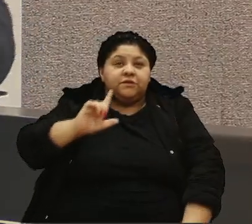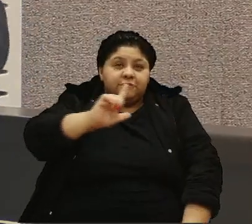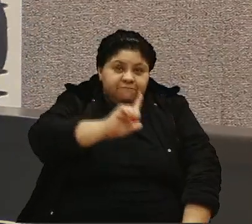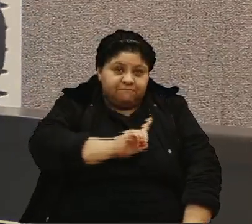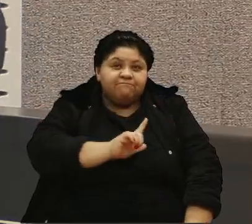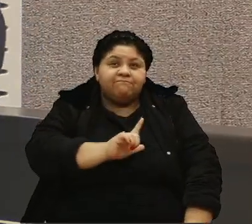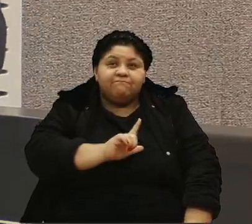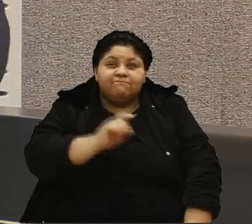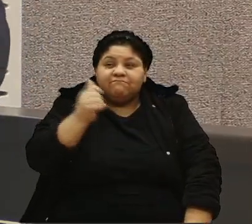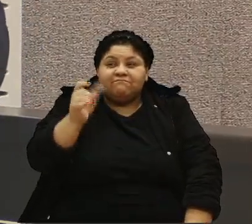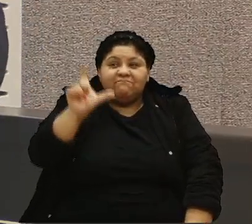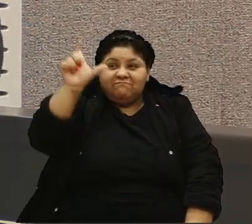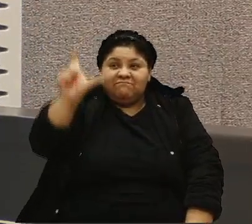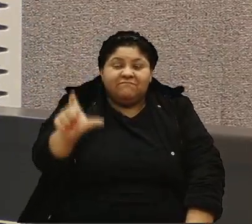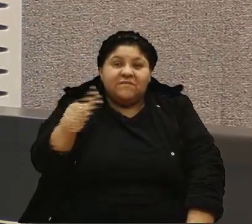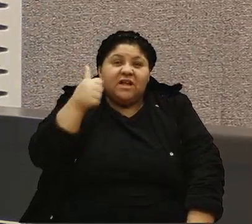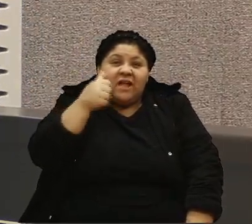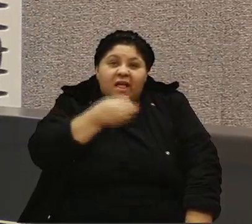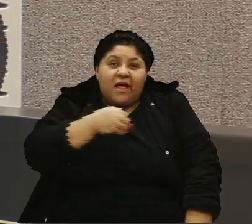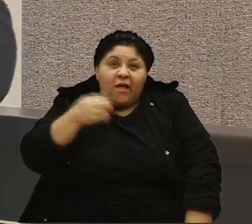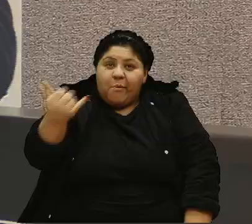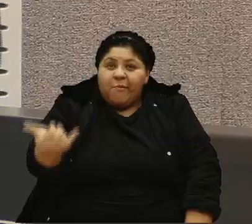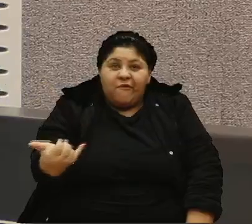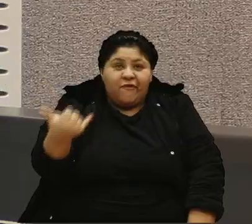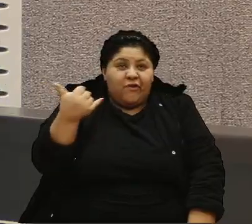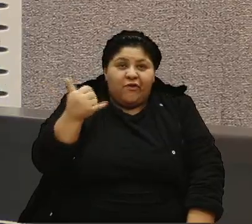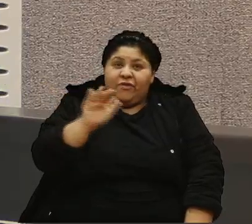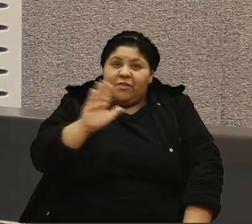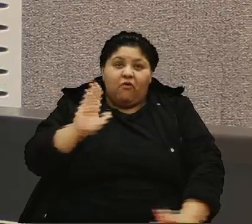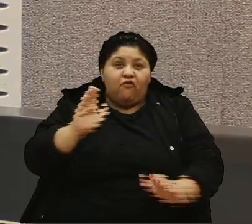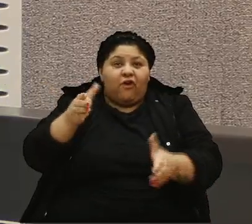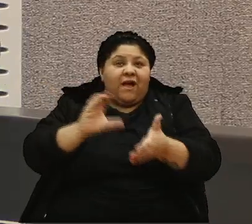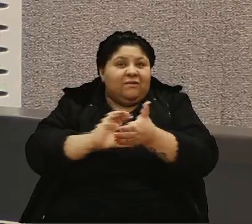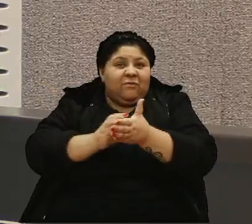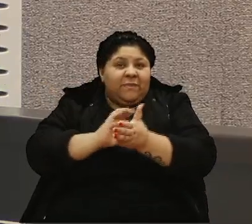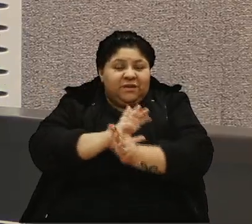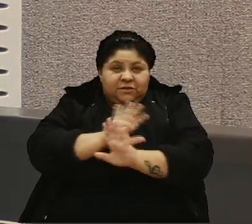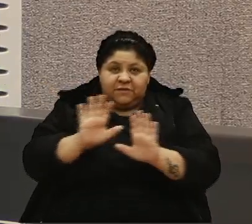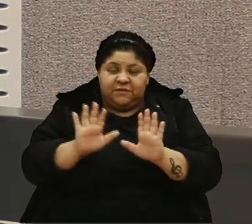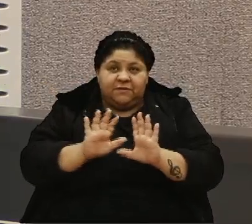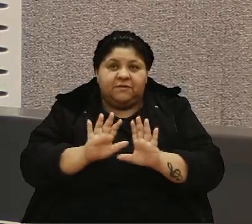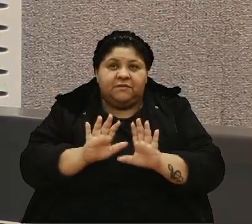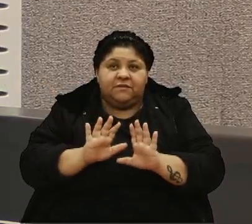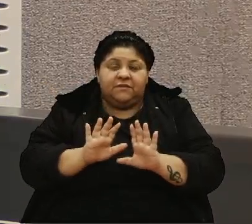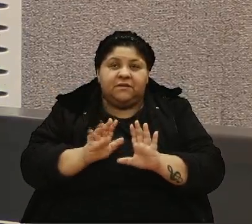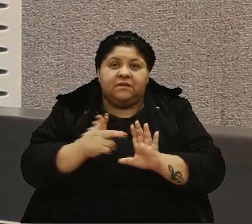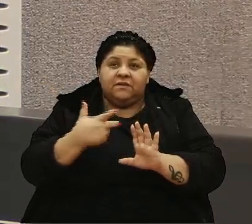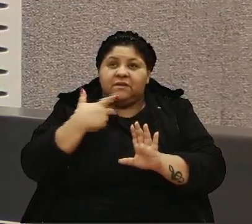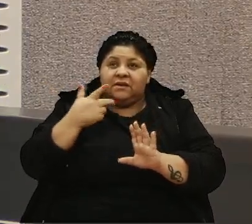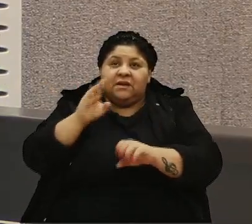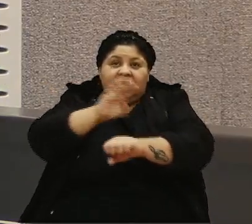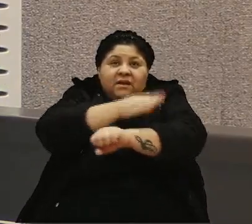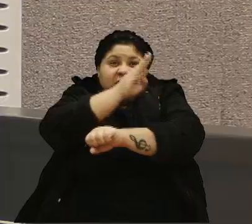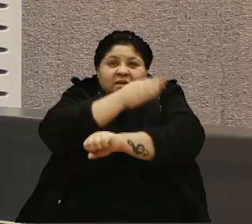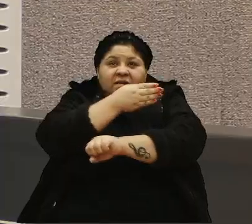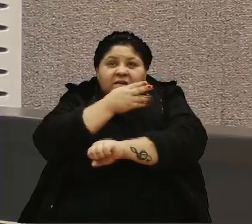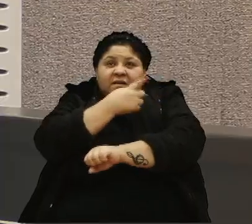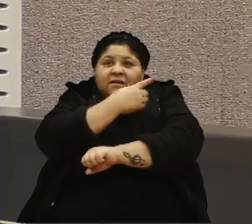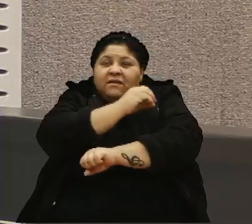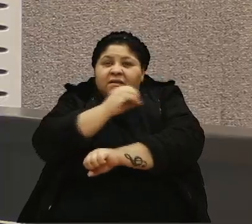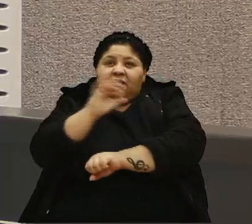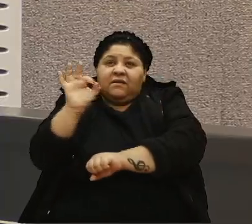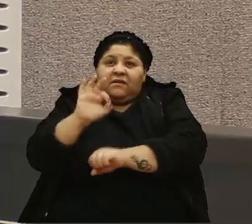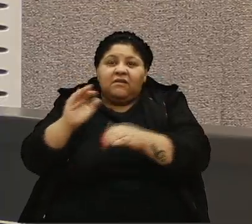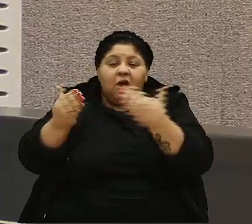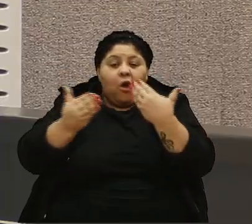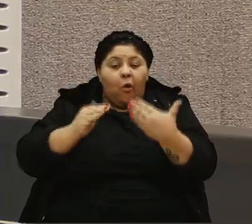mesmo, sem questão de viés partidário A ou B, como bem disse o vereador Petrini. Ela disse: a Serra é 100% comparado ao